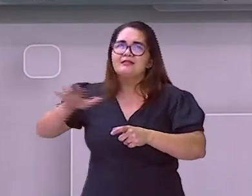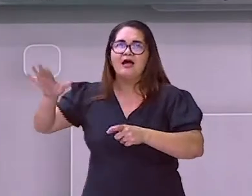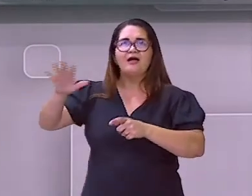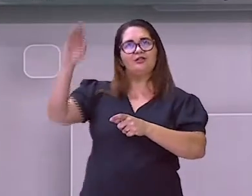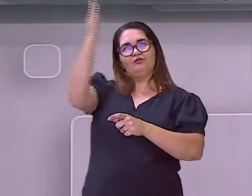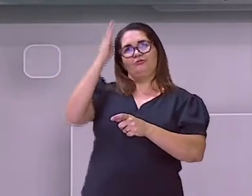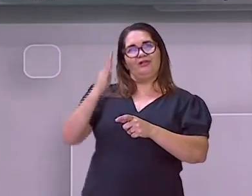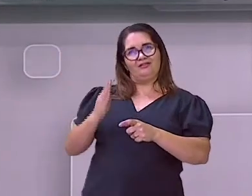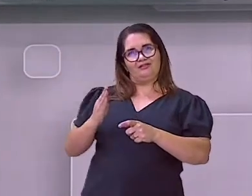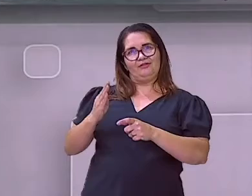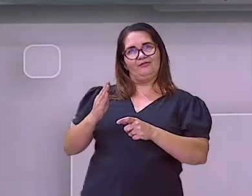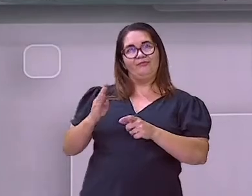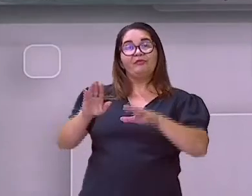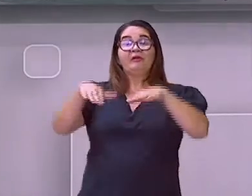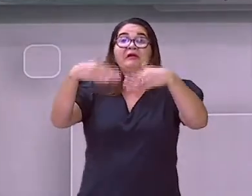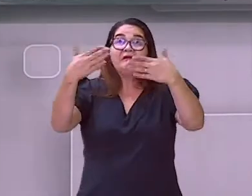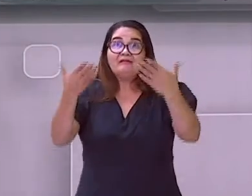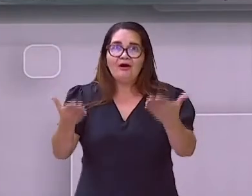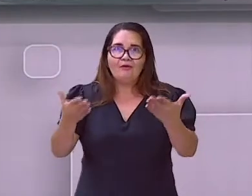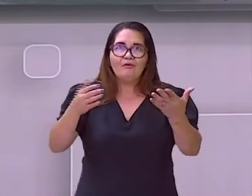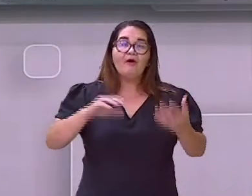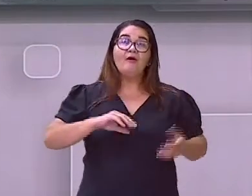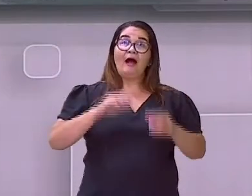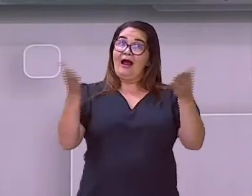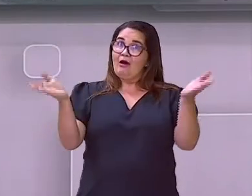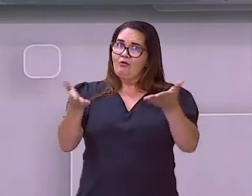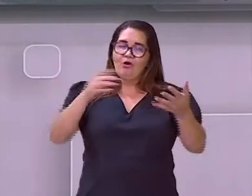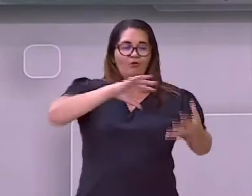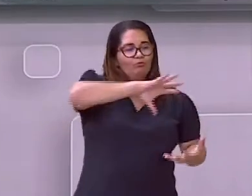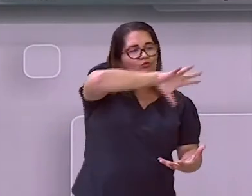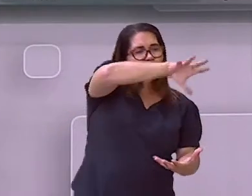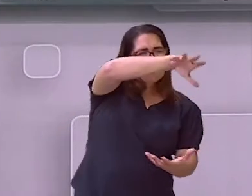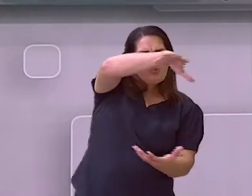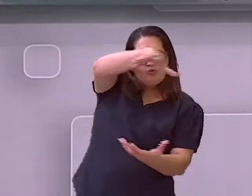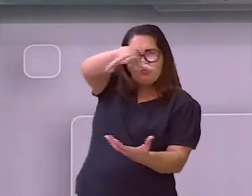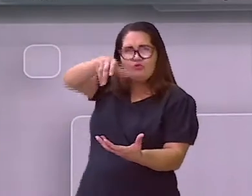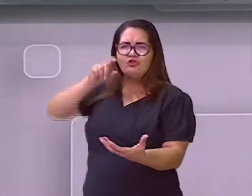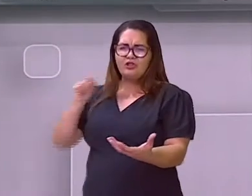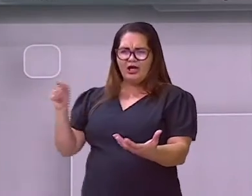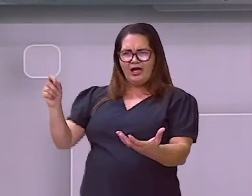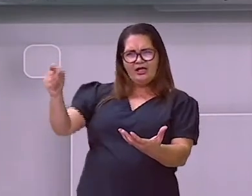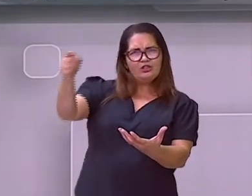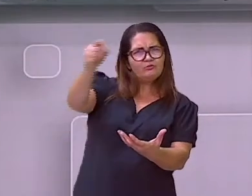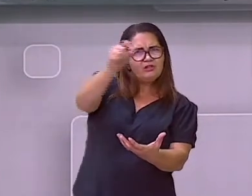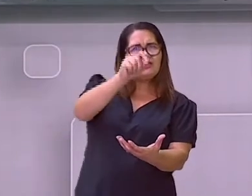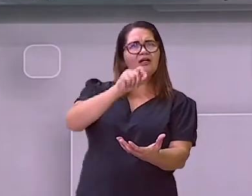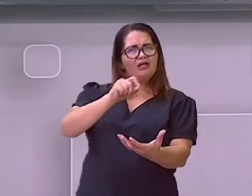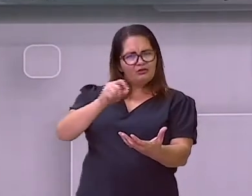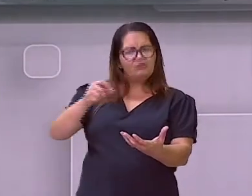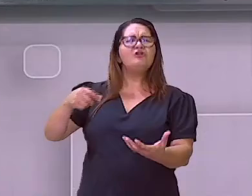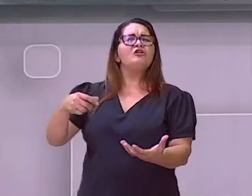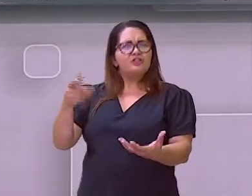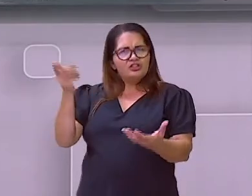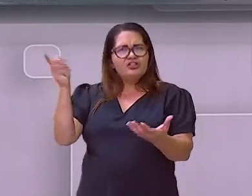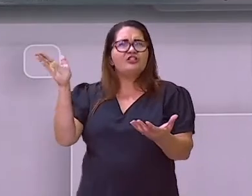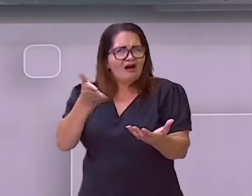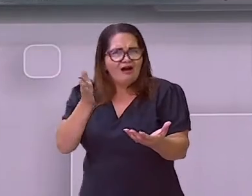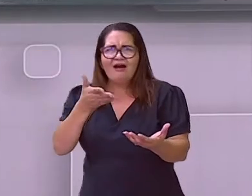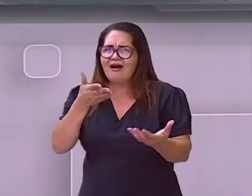europeus aqui chegaram, ele já estava formado. De norte a sul, ele